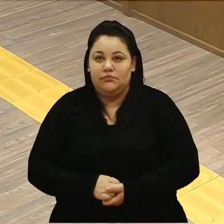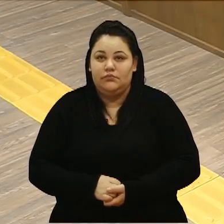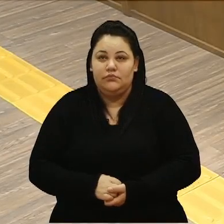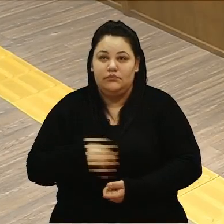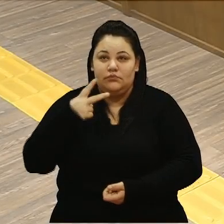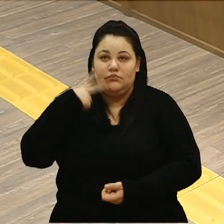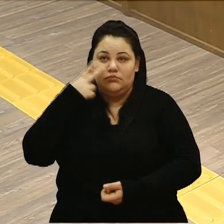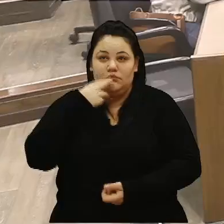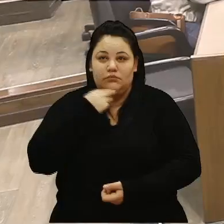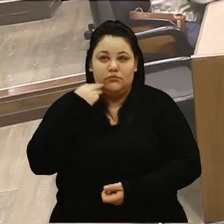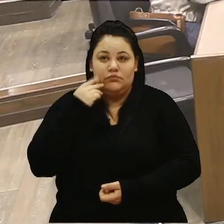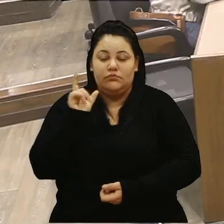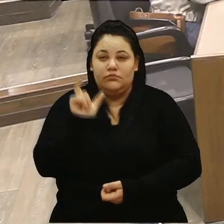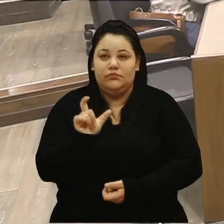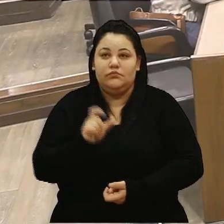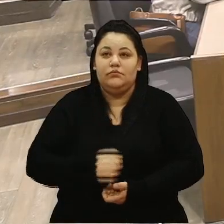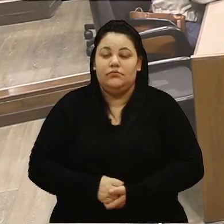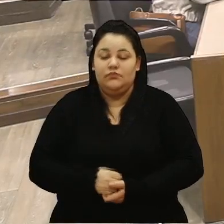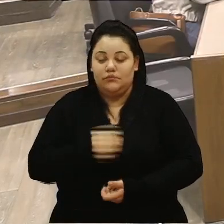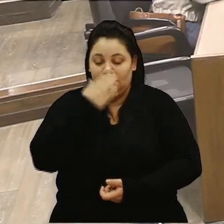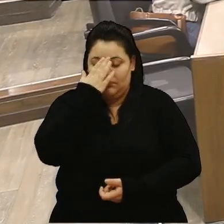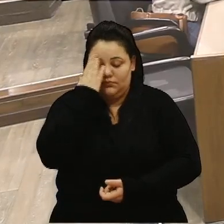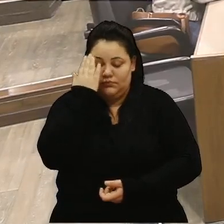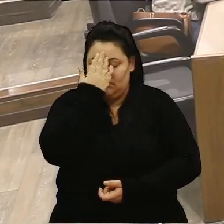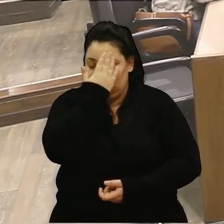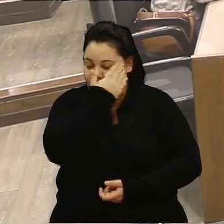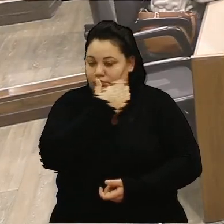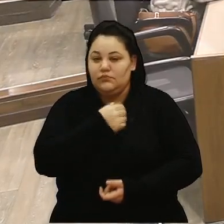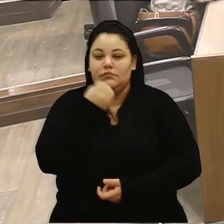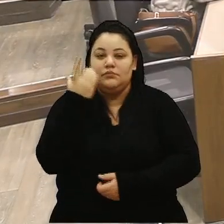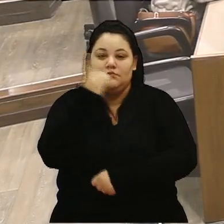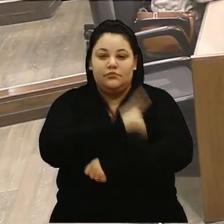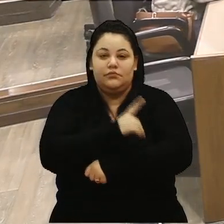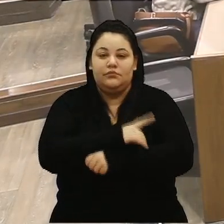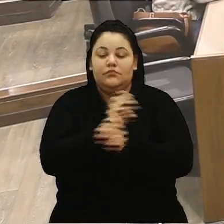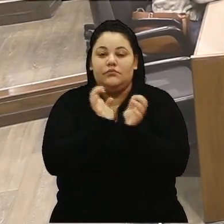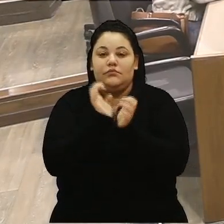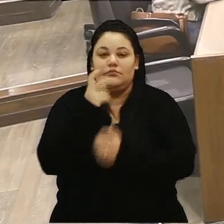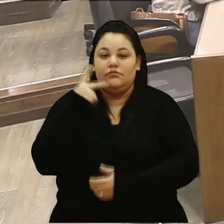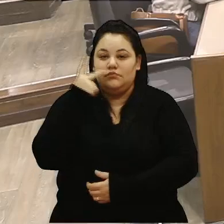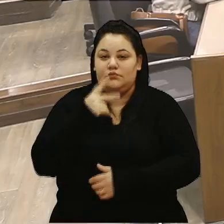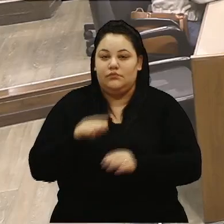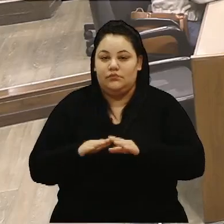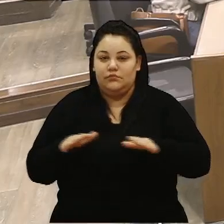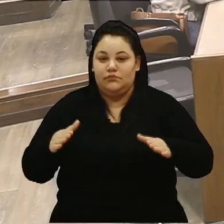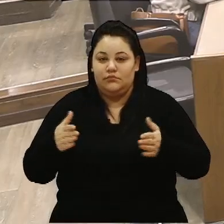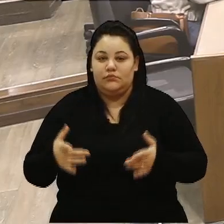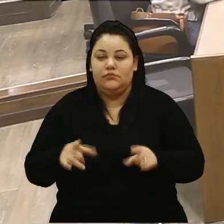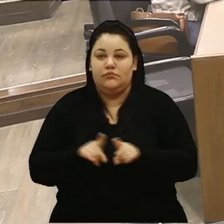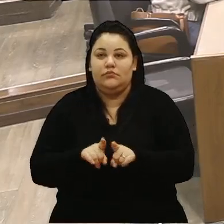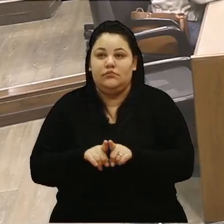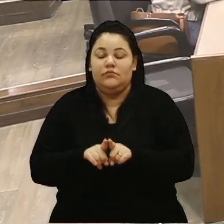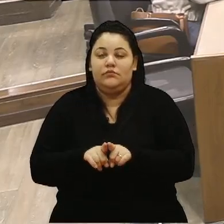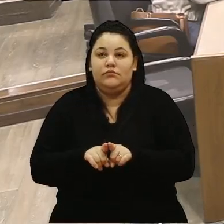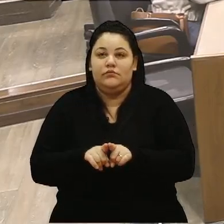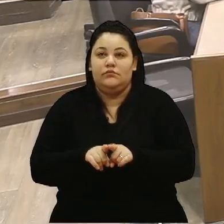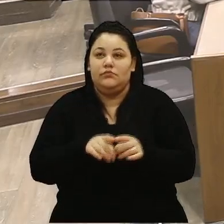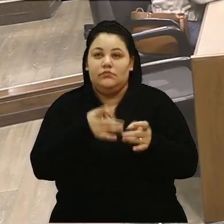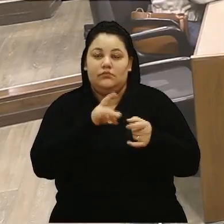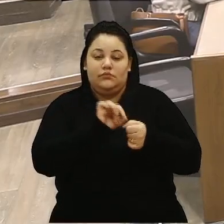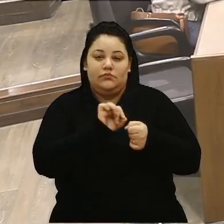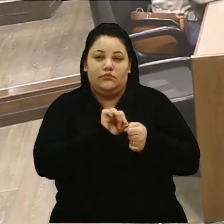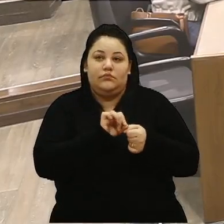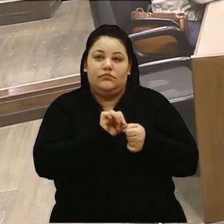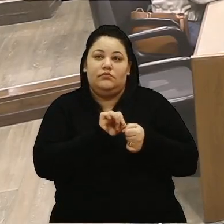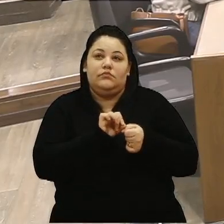Vereadora Marisol, com a palavra. Bom dia, colegas vereadores, a mesa diretora. Eu quero fazer um voto